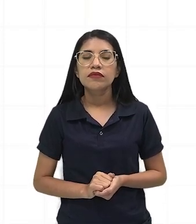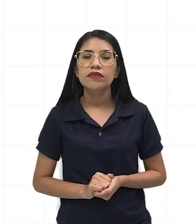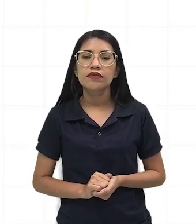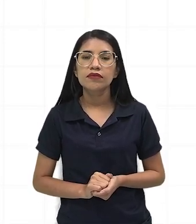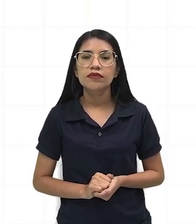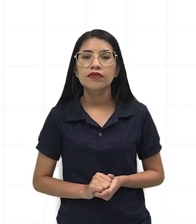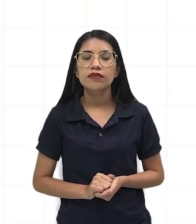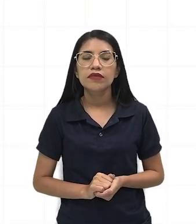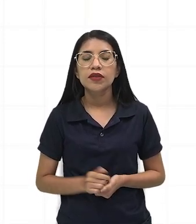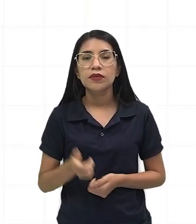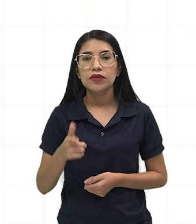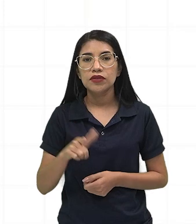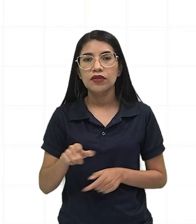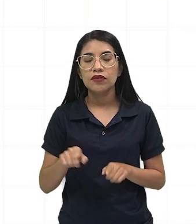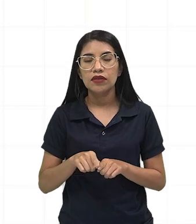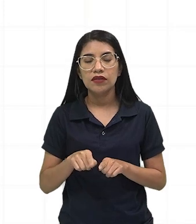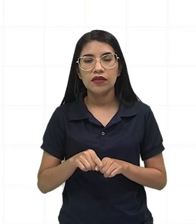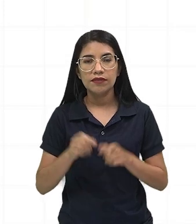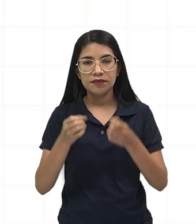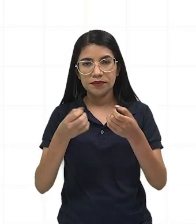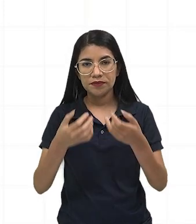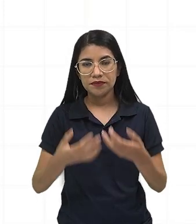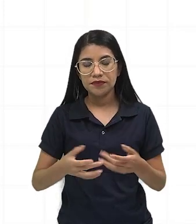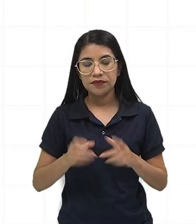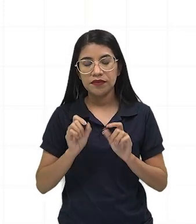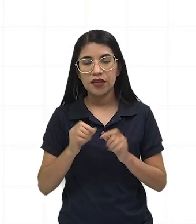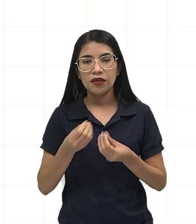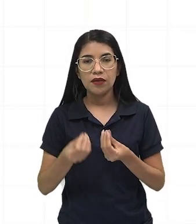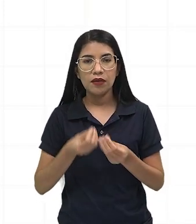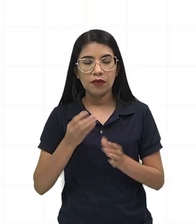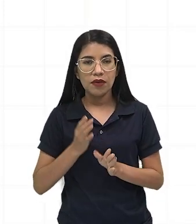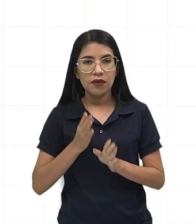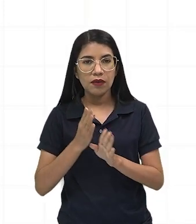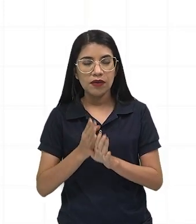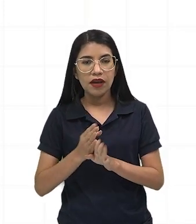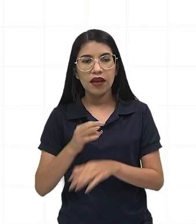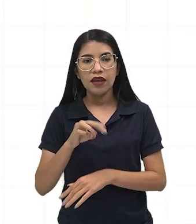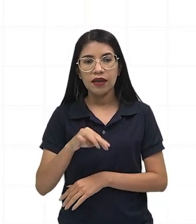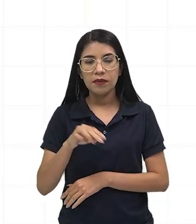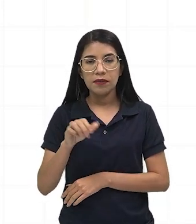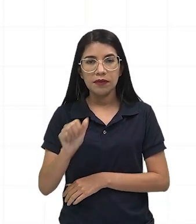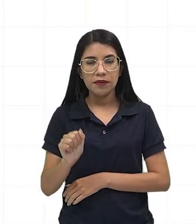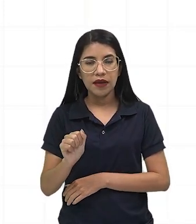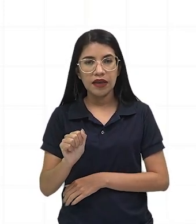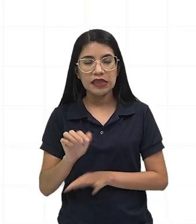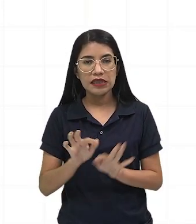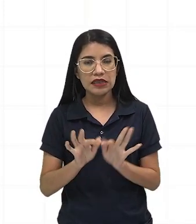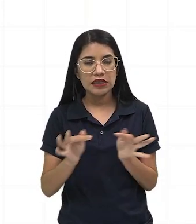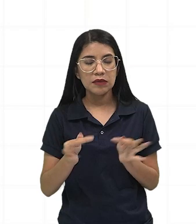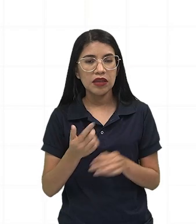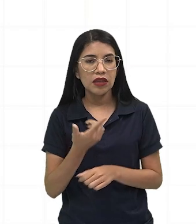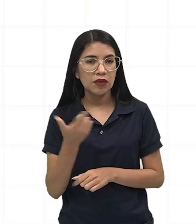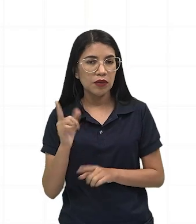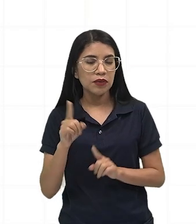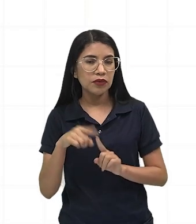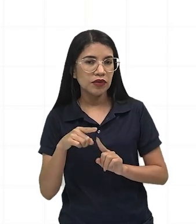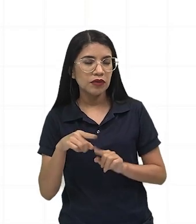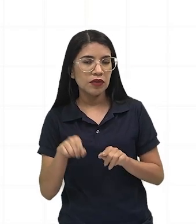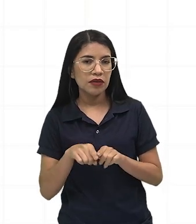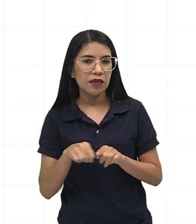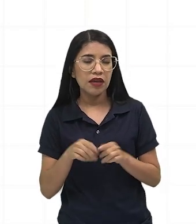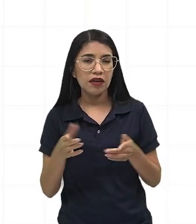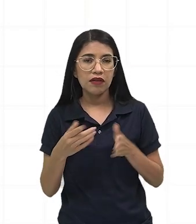agora novamente frisar é como encontrar a média aritmética simples, porque nós temos outras médias, mas vamos